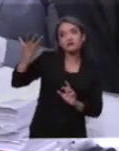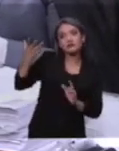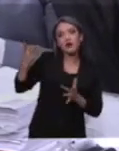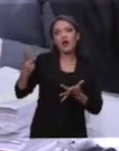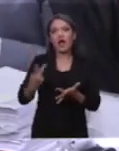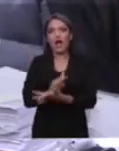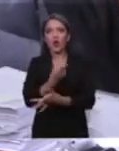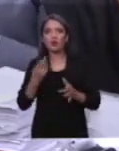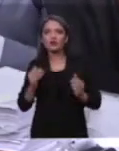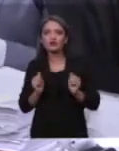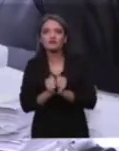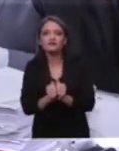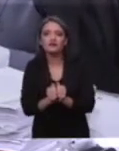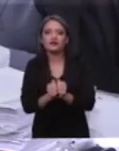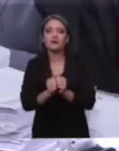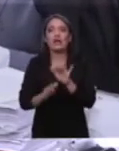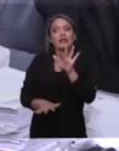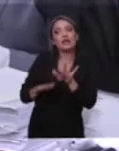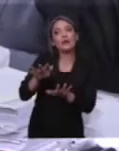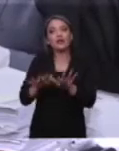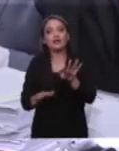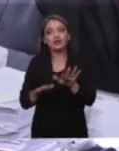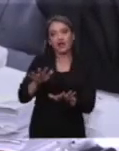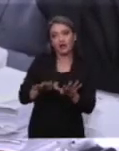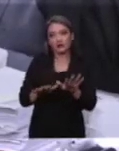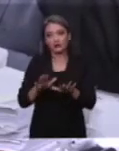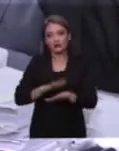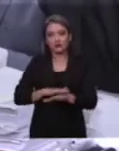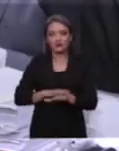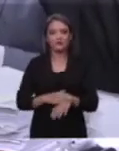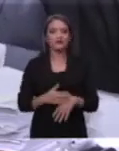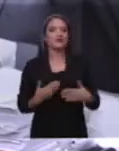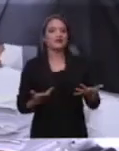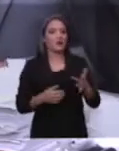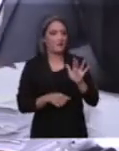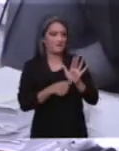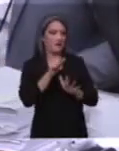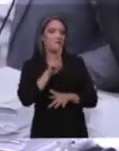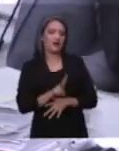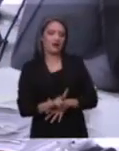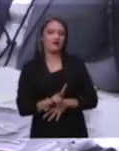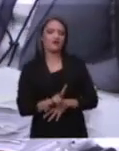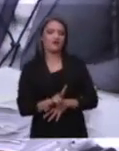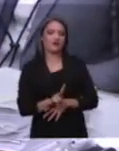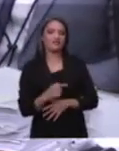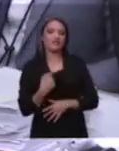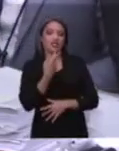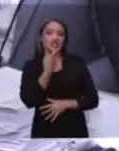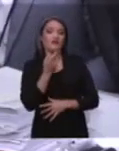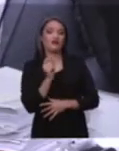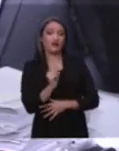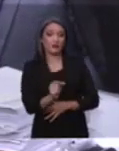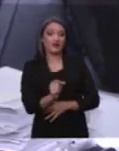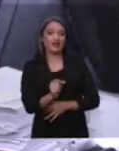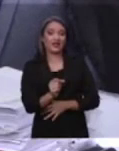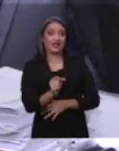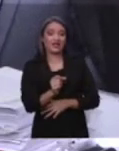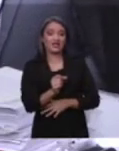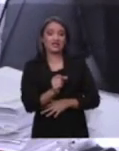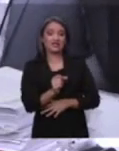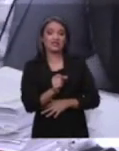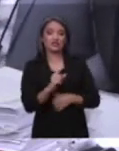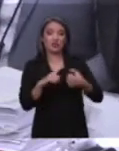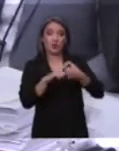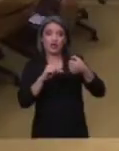concurso material, dependendo da circunstância. Veja, nós estamos tratando pela primeira vez da aplicação de uma norma penal